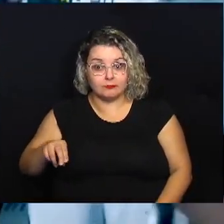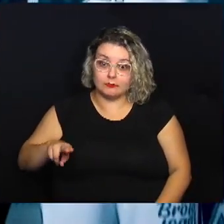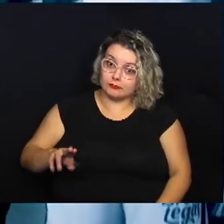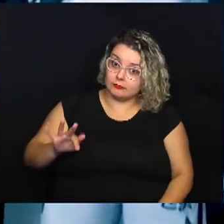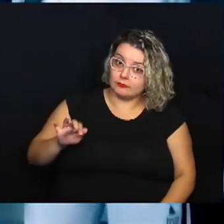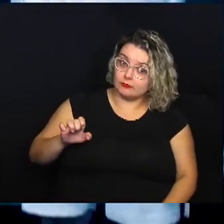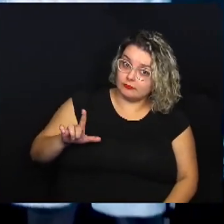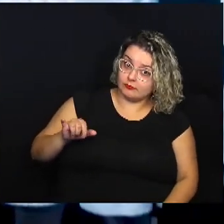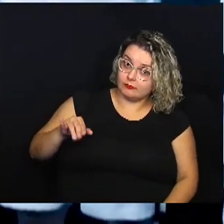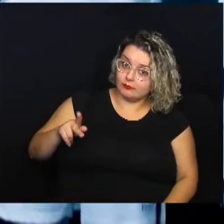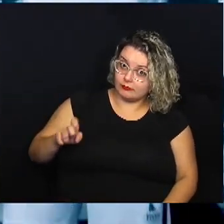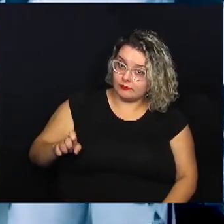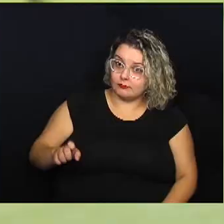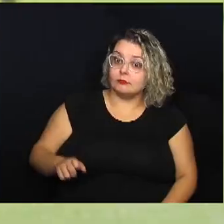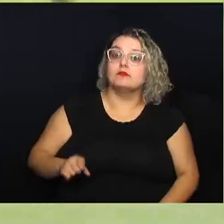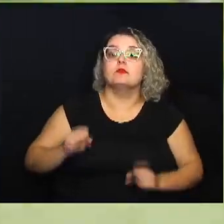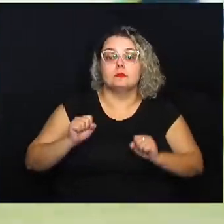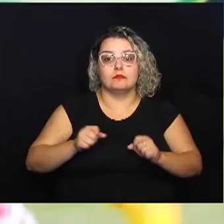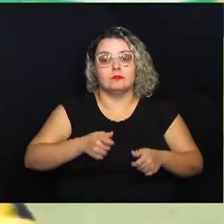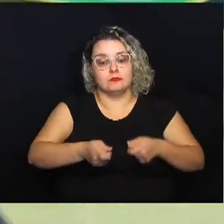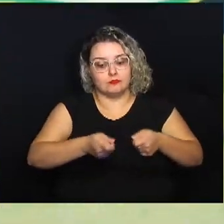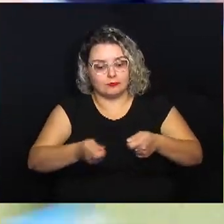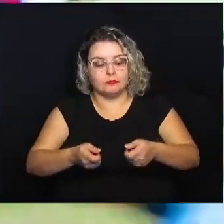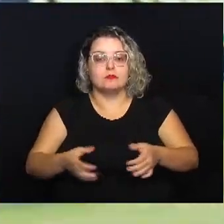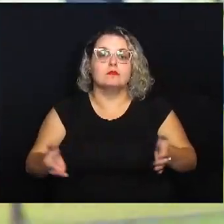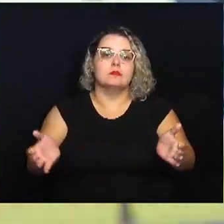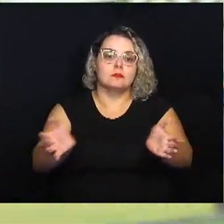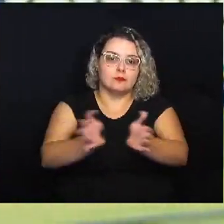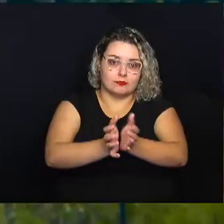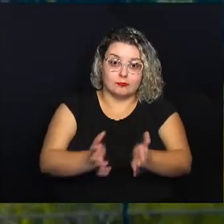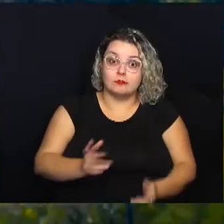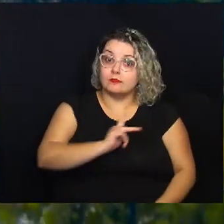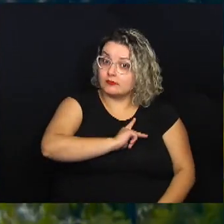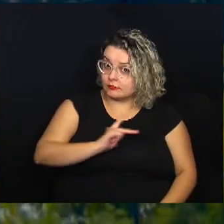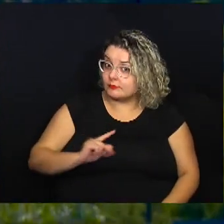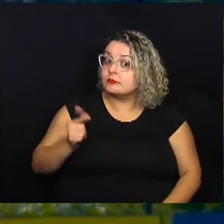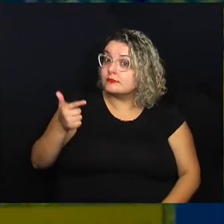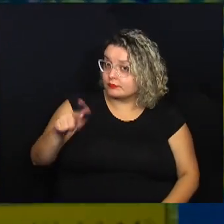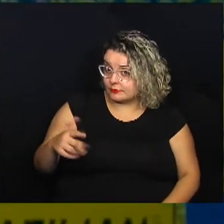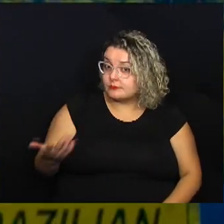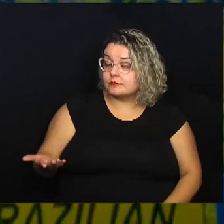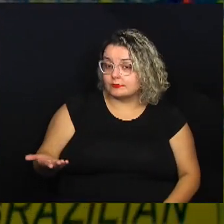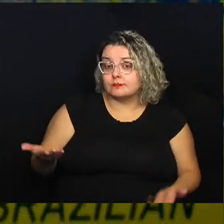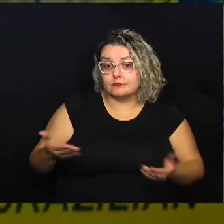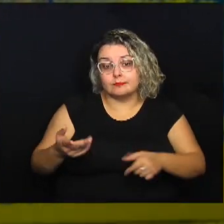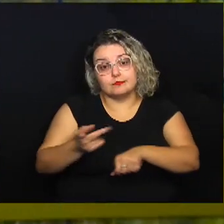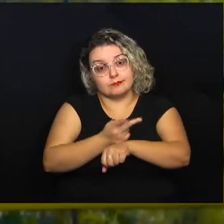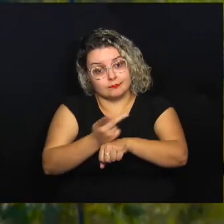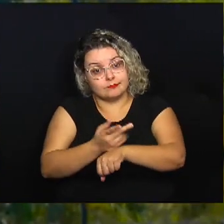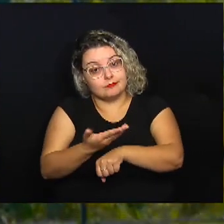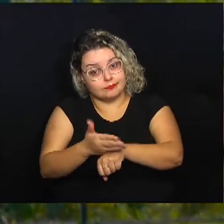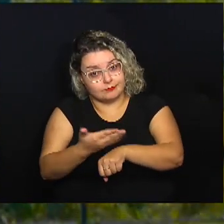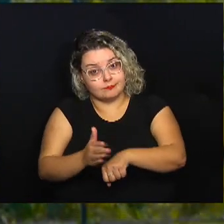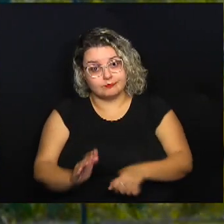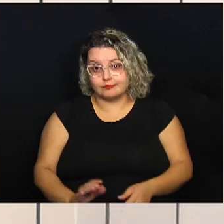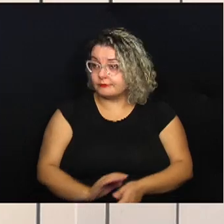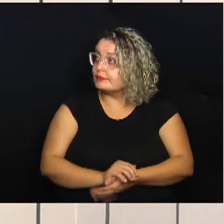Moreira, irão comandar a equipe. A Ponte Preta segue agora uma busca por treinador.